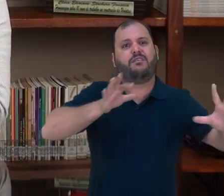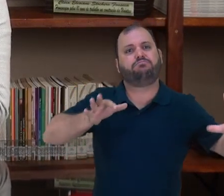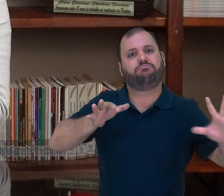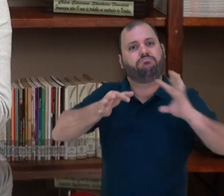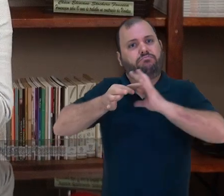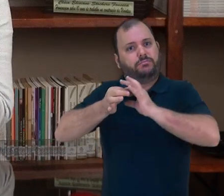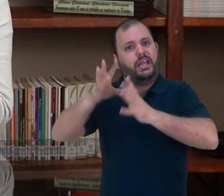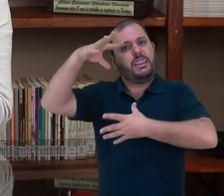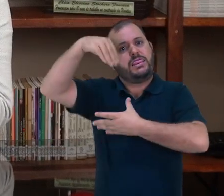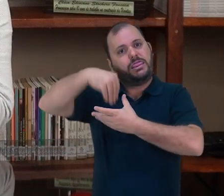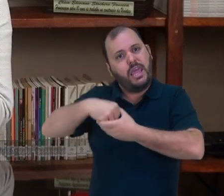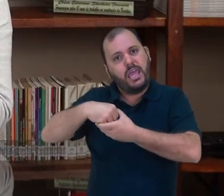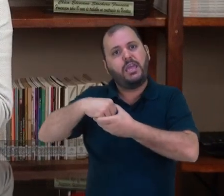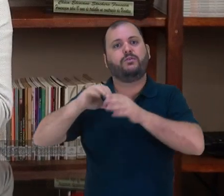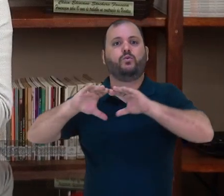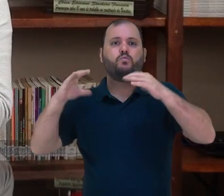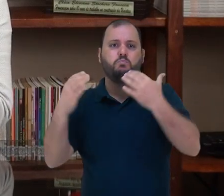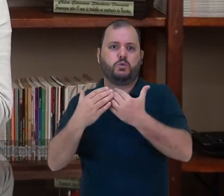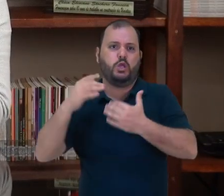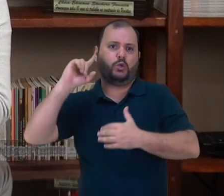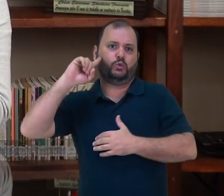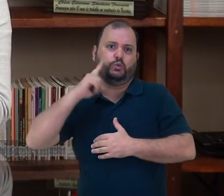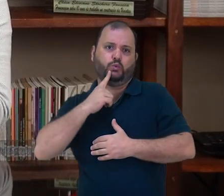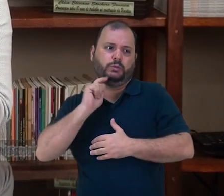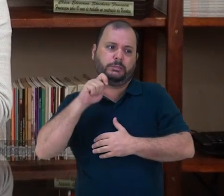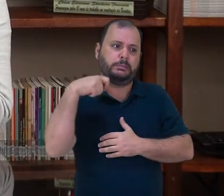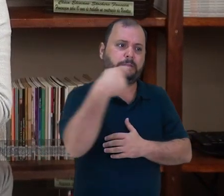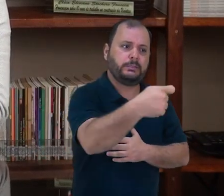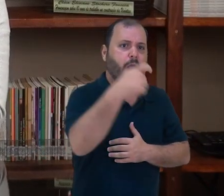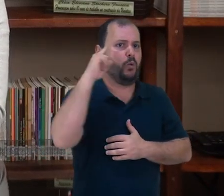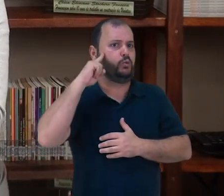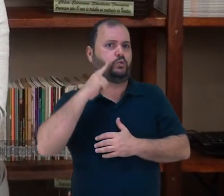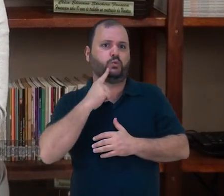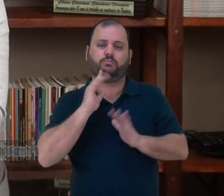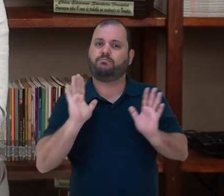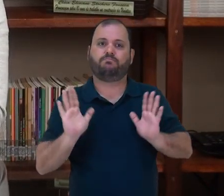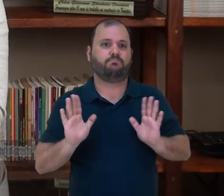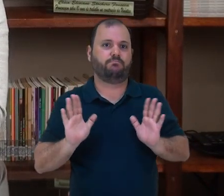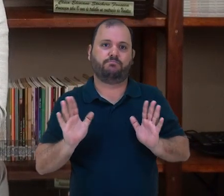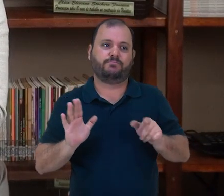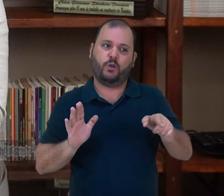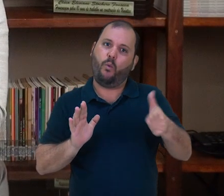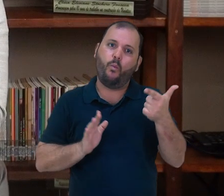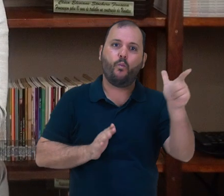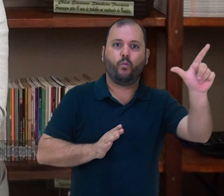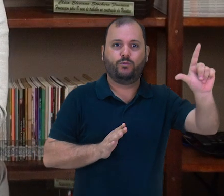considerada culturalmente surda perante a comunidade surda.